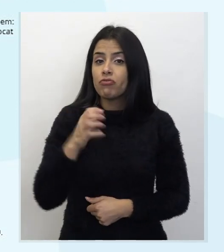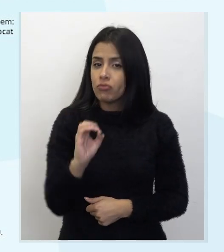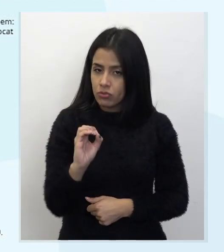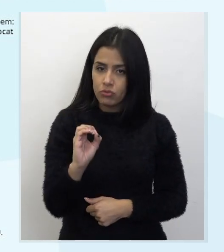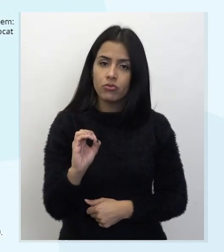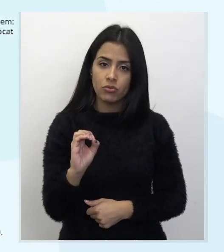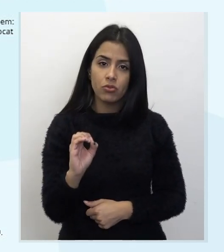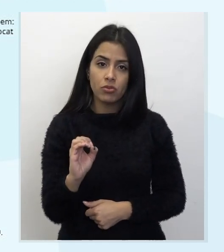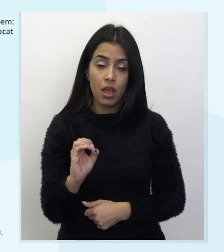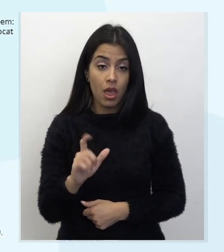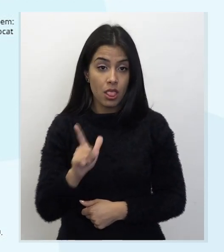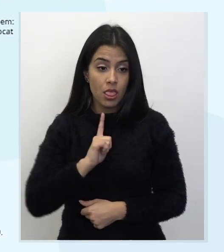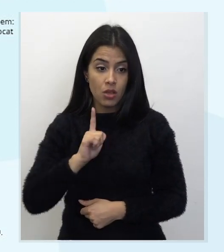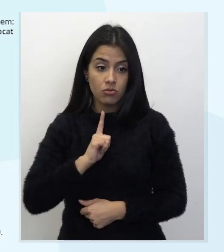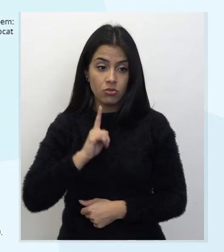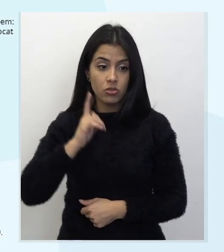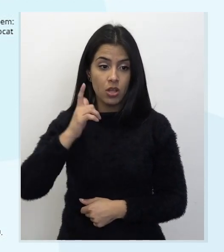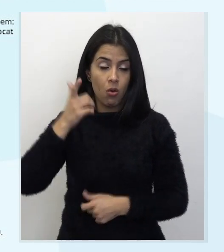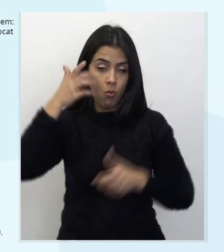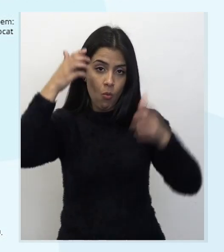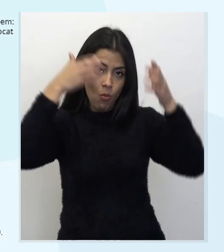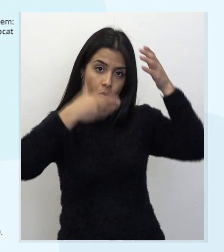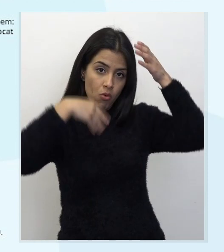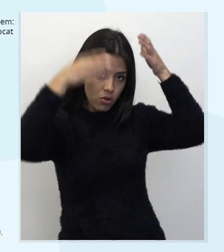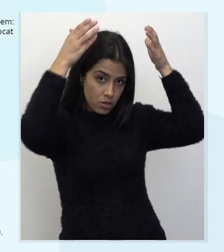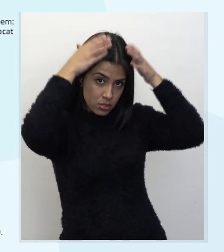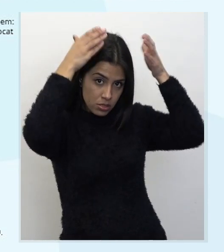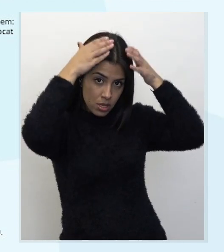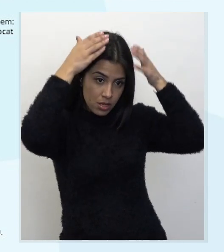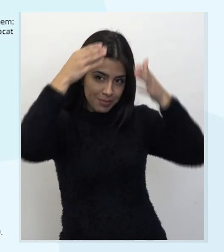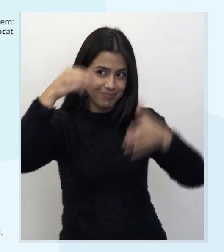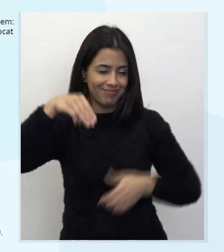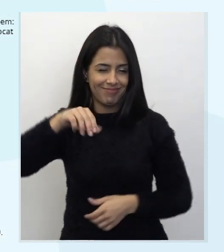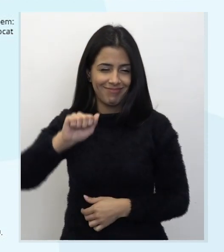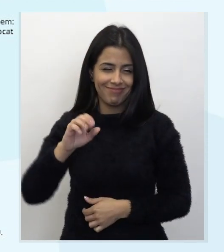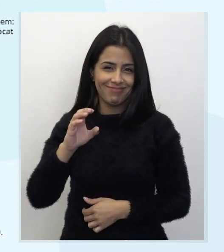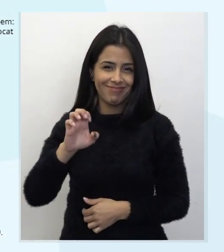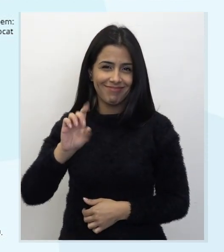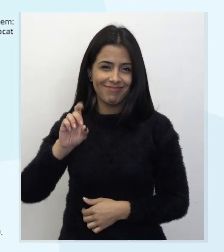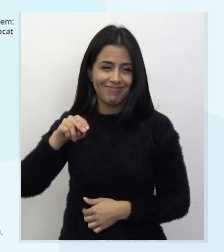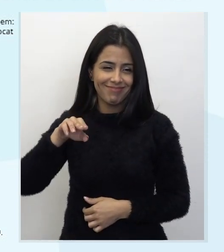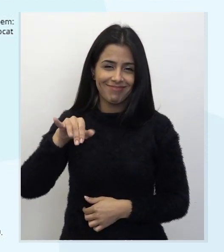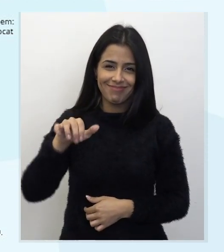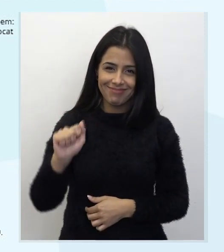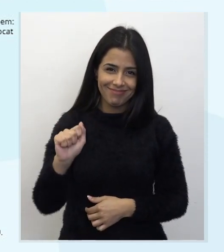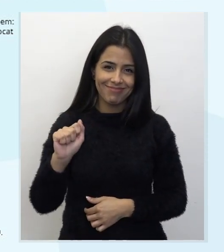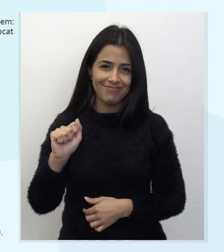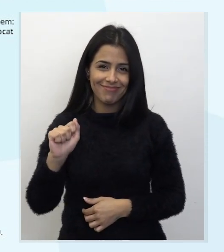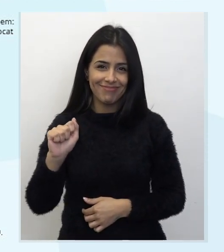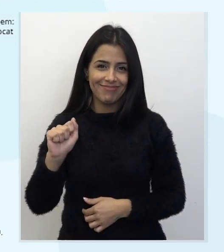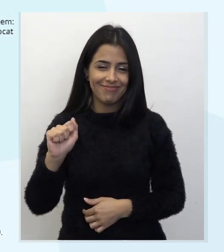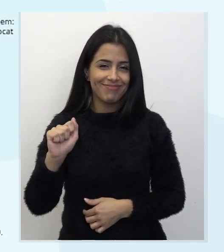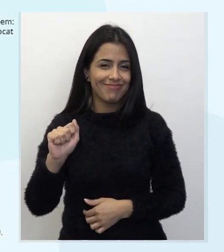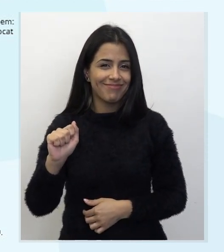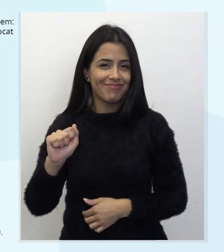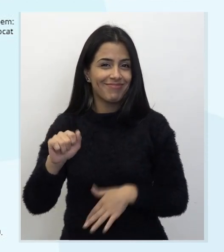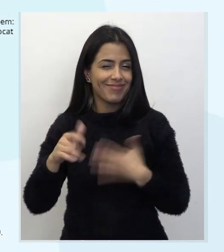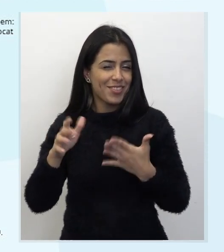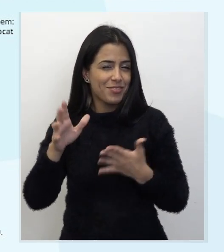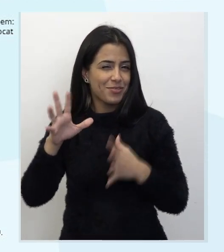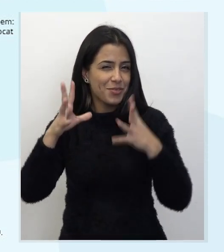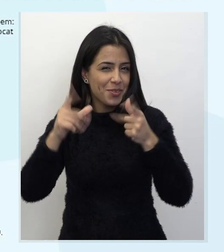uma Macedônia já ampliada, né, porque anexou-se todo o território da Grécia, ou seja, toda essa área clara que vocês estão vendo